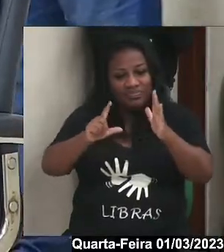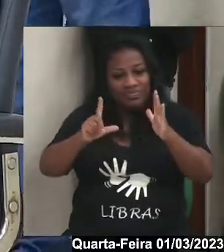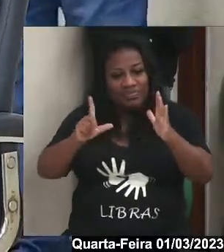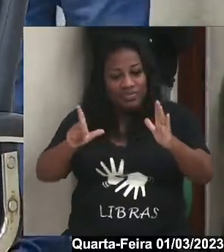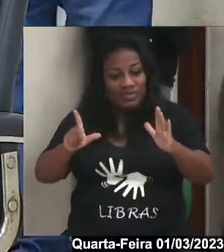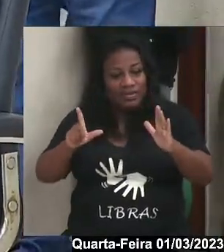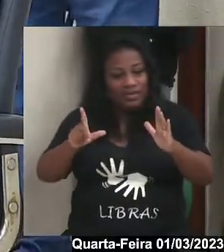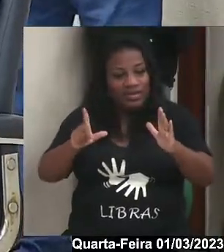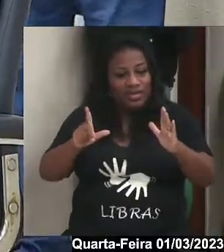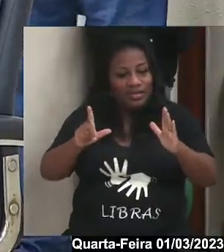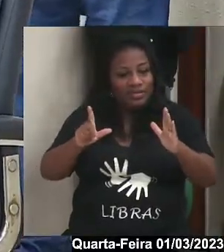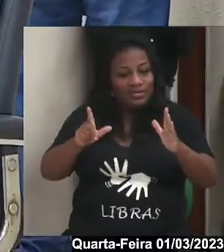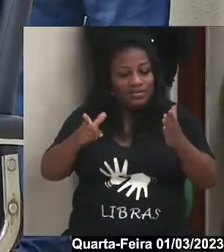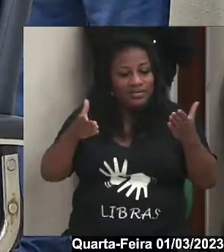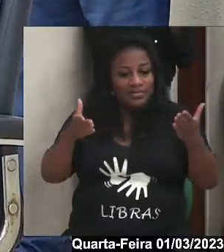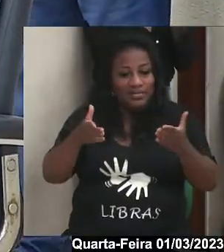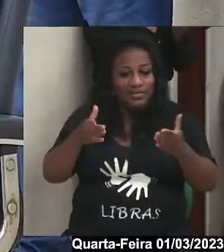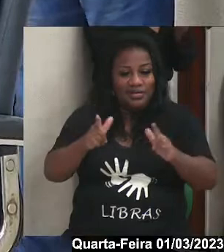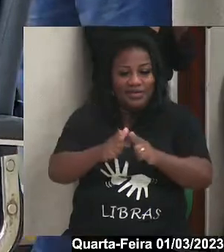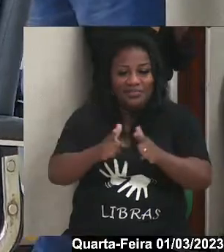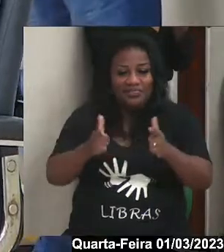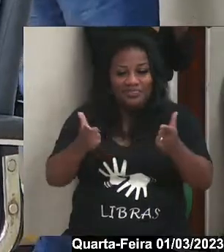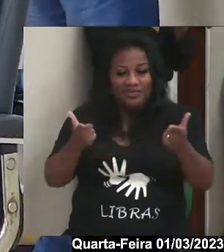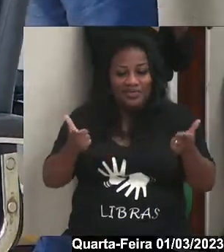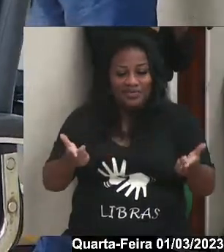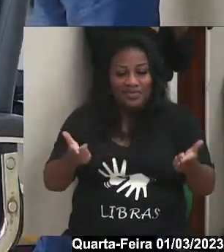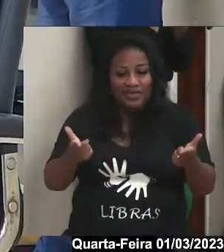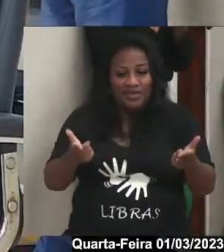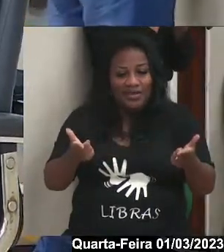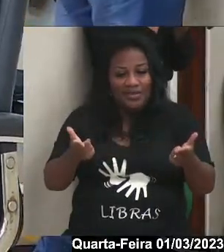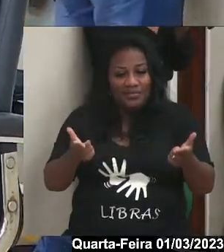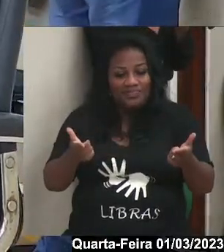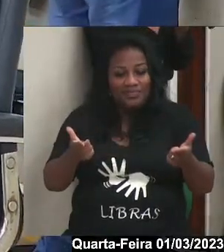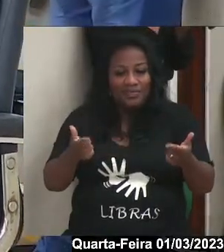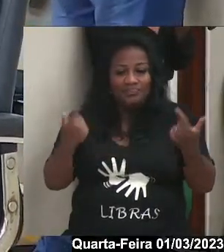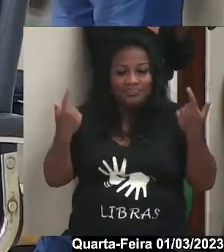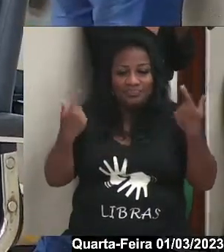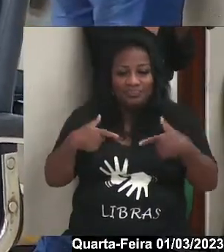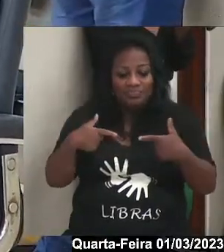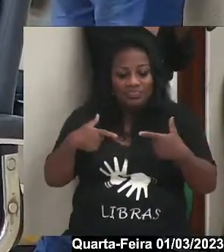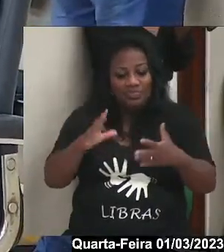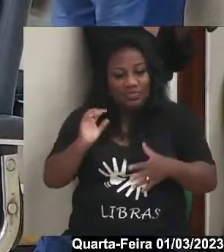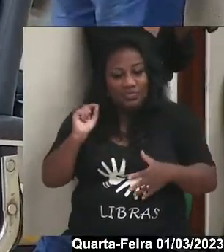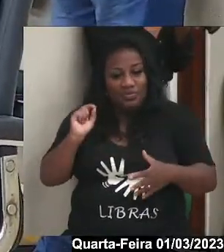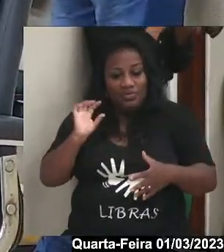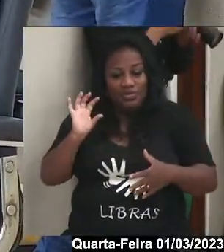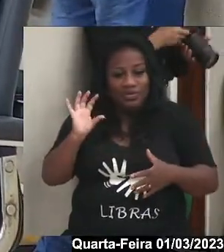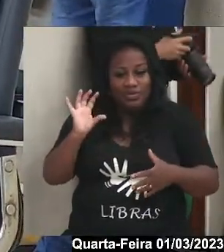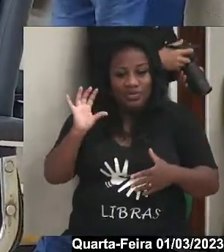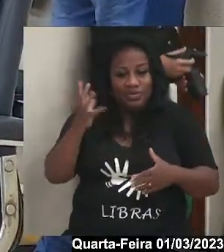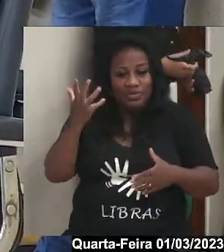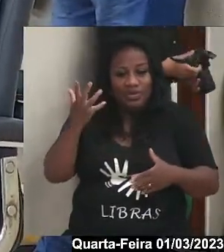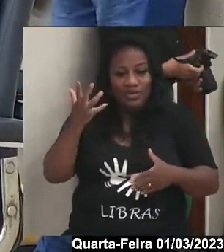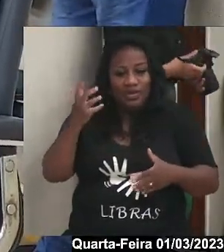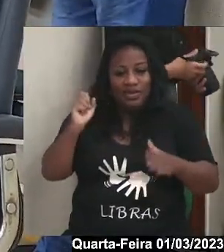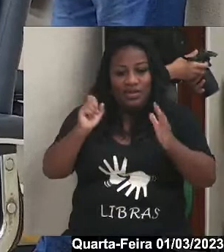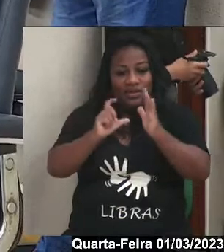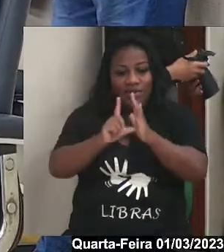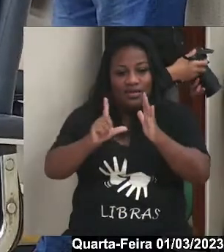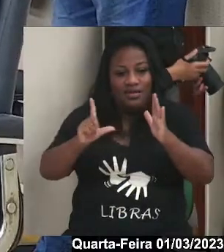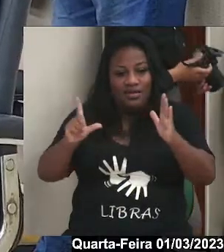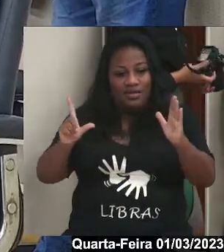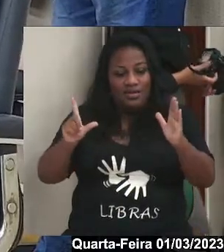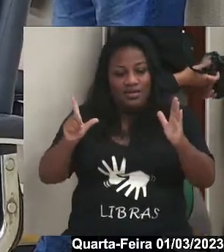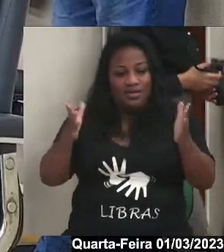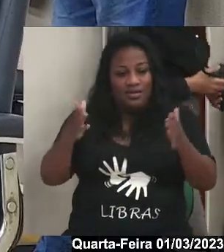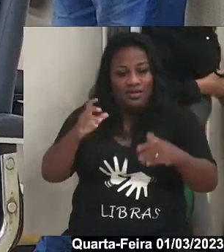no passado é um absurdo. Sorte que nós conseguimos, com mobilização, lutar contra isso e derrubamos aquela lei na justiça